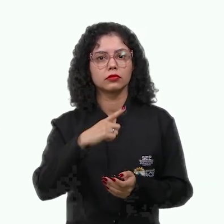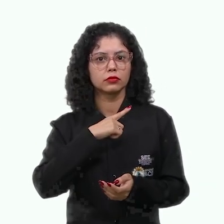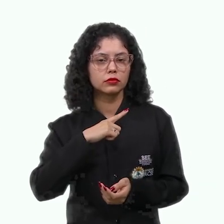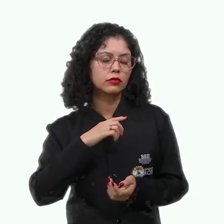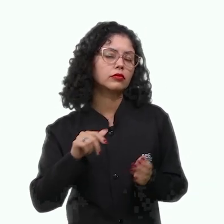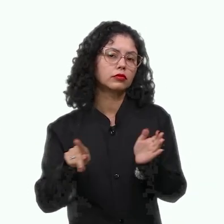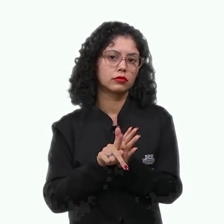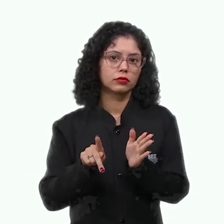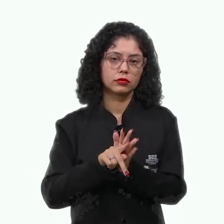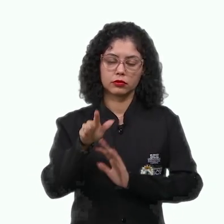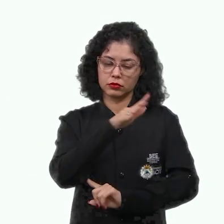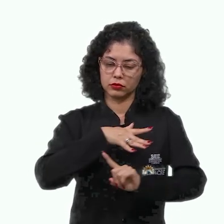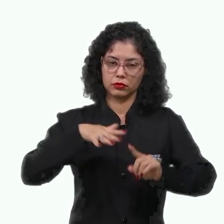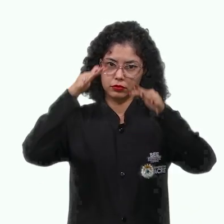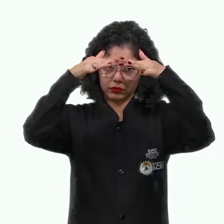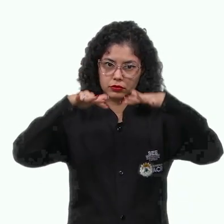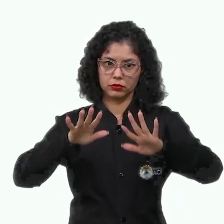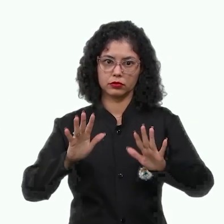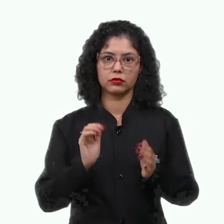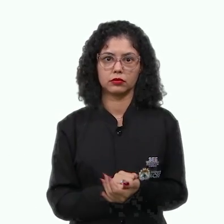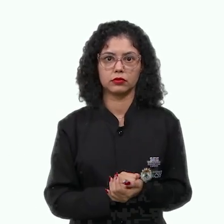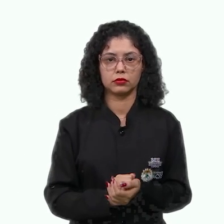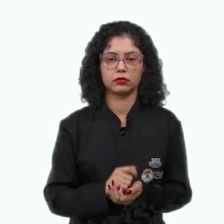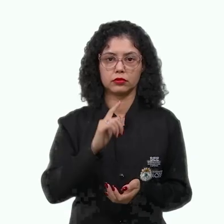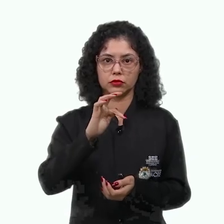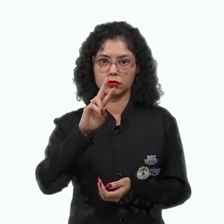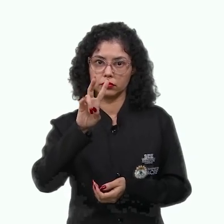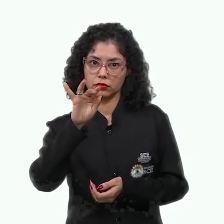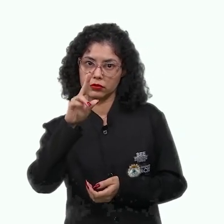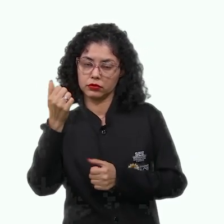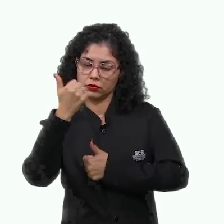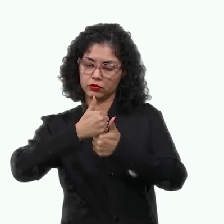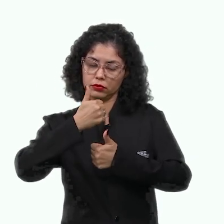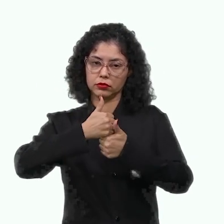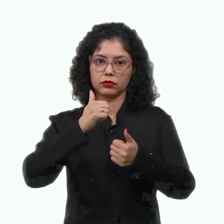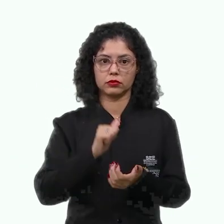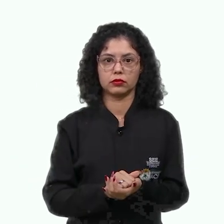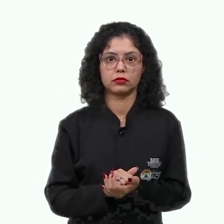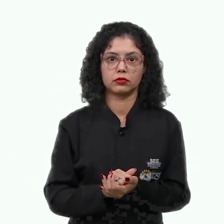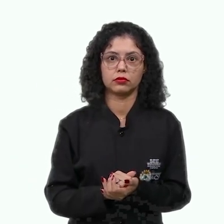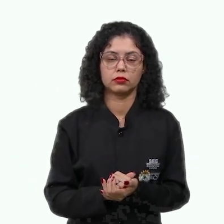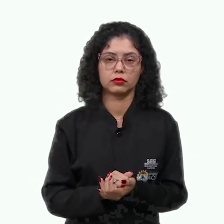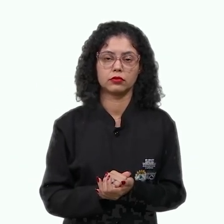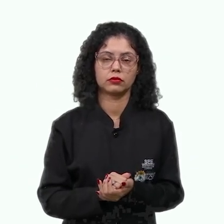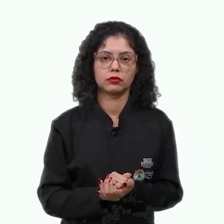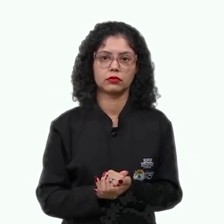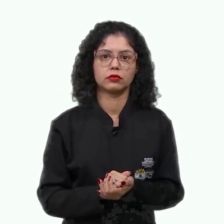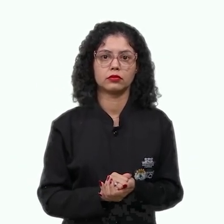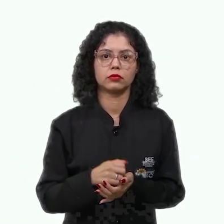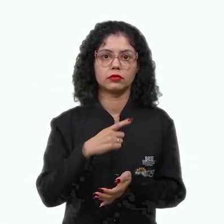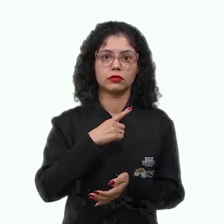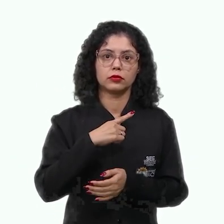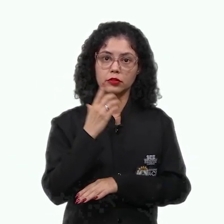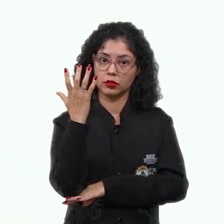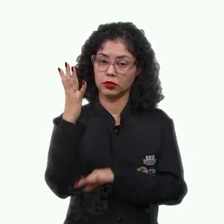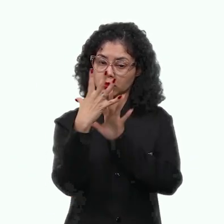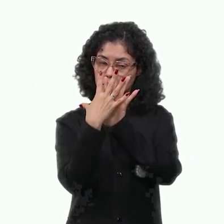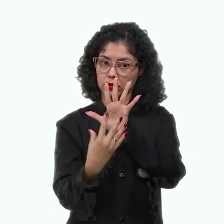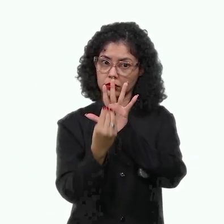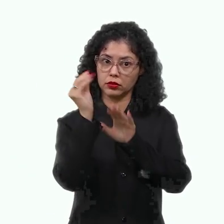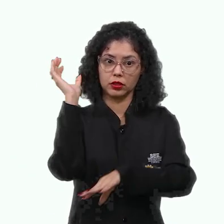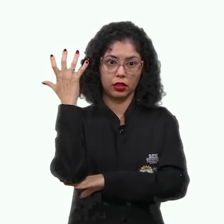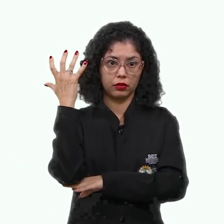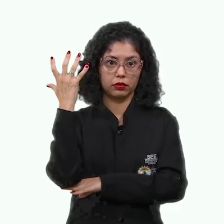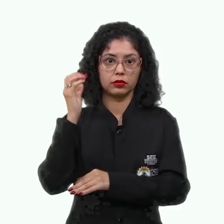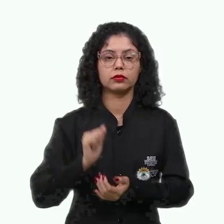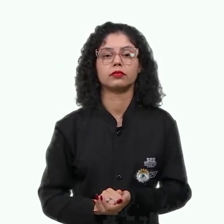naturais de pragas como vespinhas e fungos, substituindo quem? Os agrotóxicos. Temos as mudas clonais que